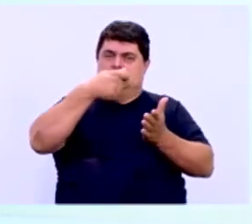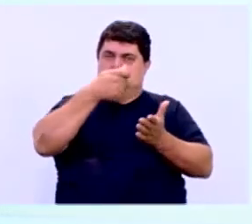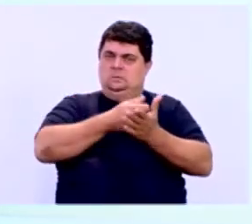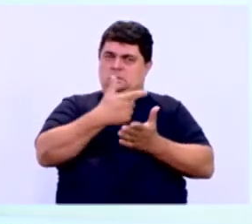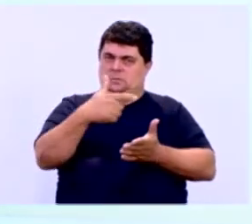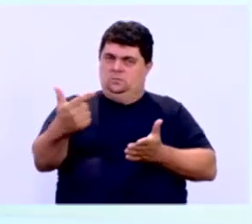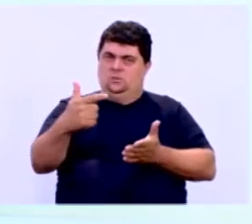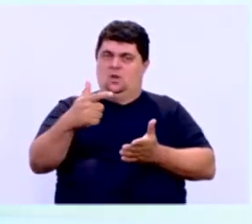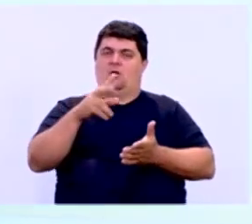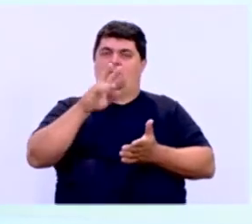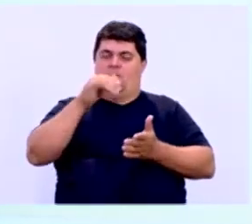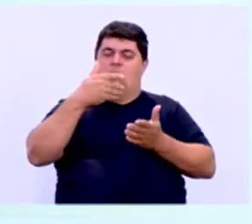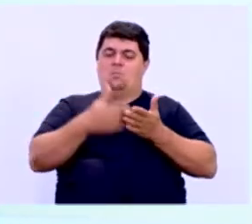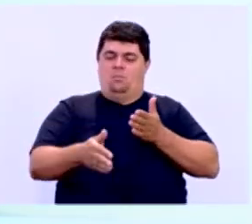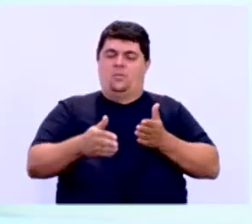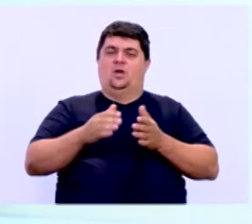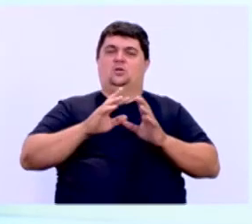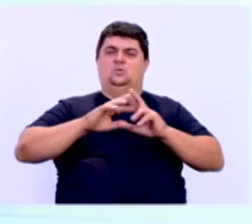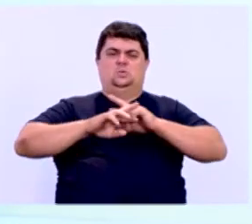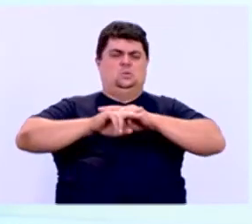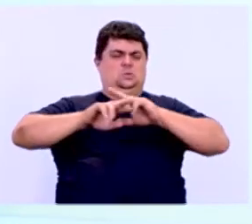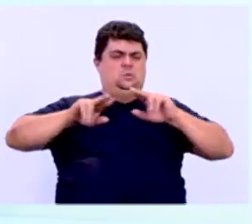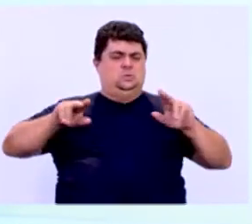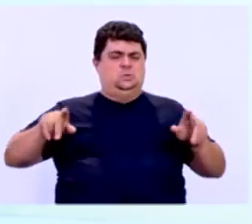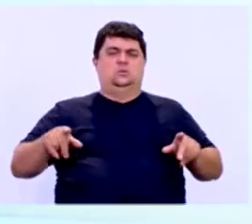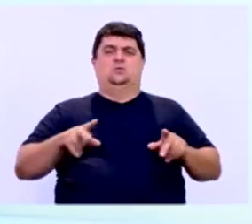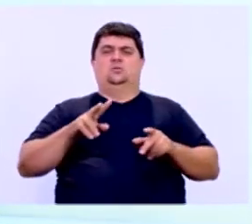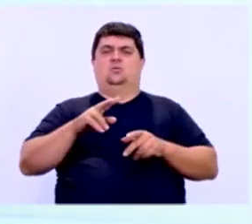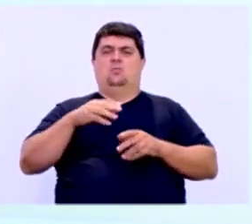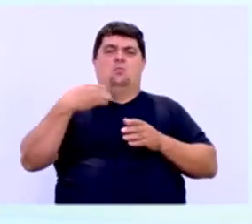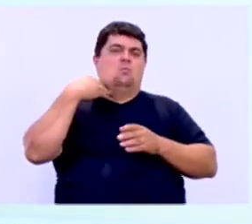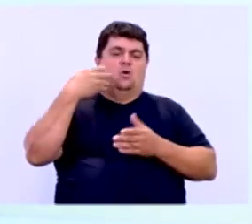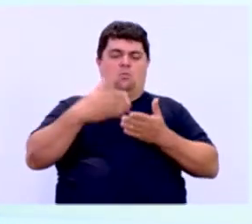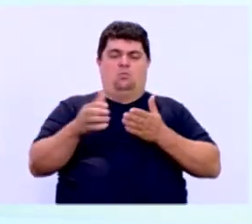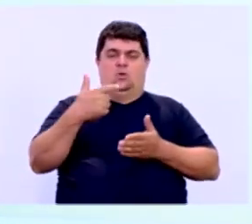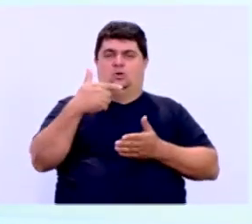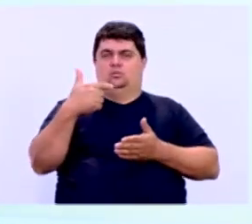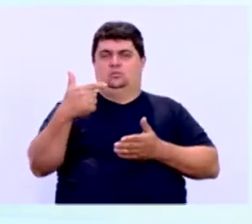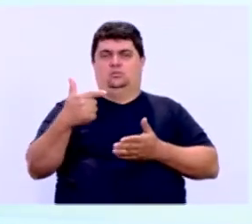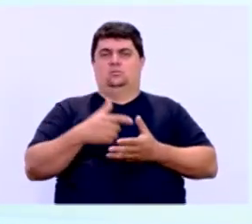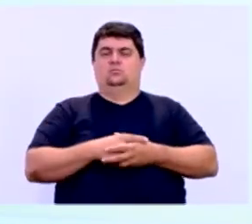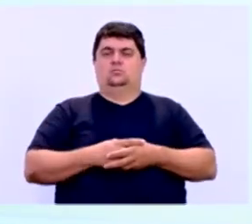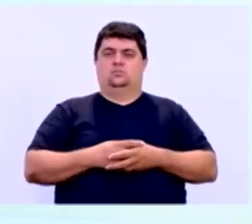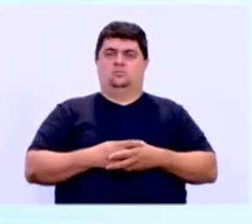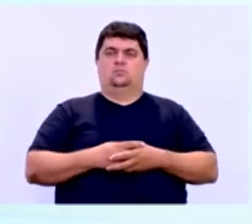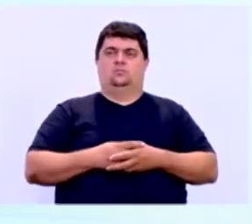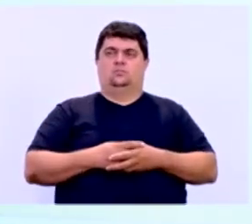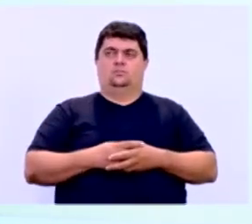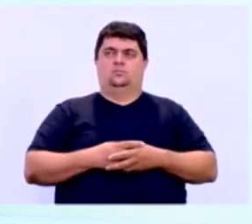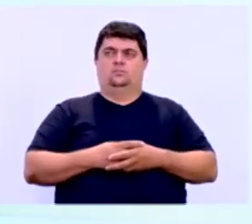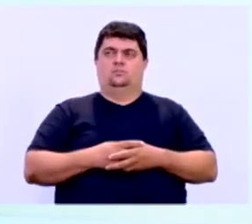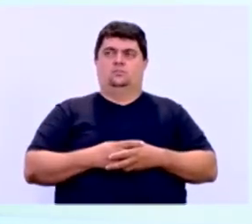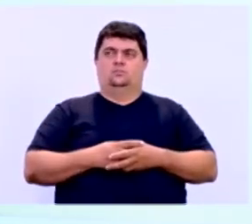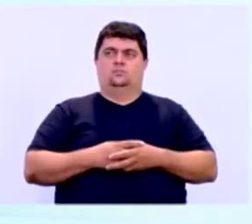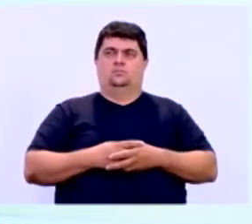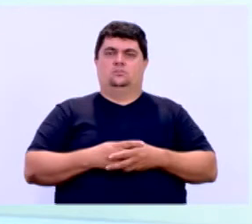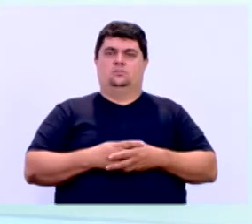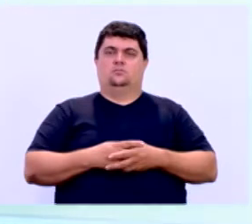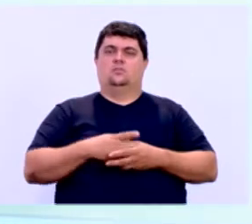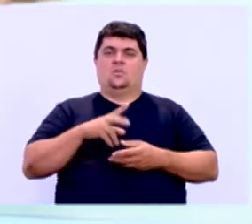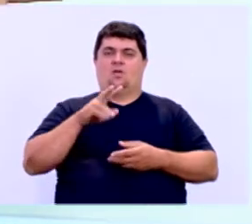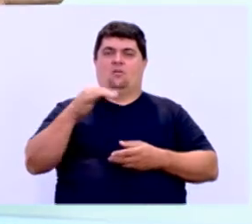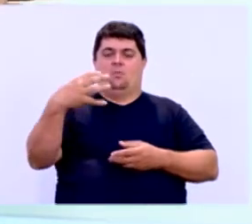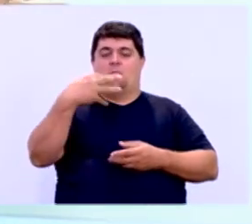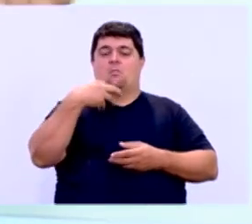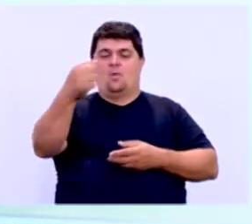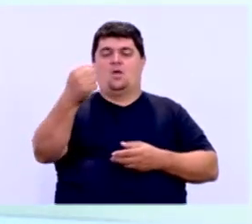esse financiamento de longo prazo, o banco, claro, ele vai querer receber o dinheiro dele. E ele pode, em algum momento, né, buscar